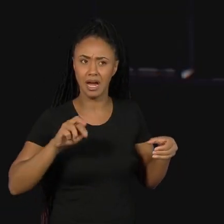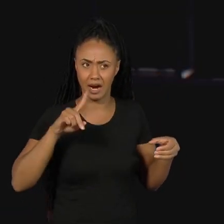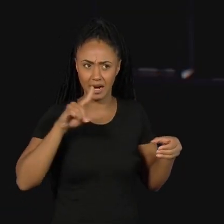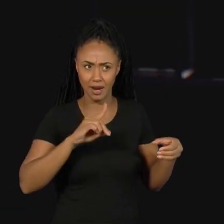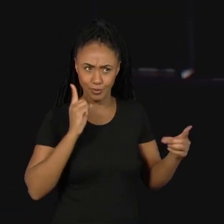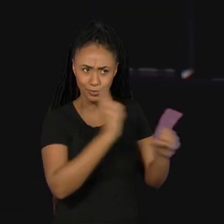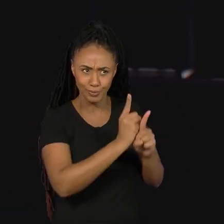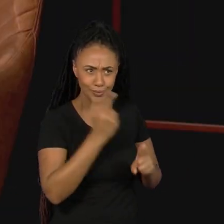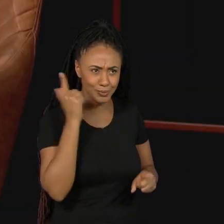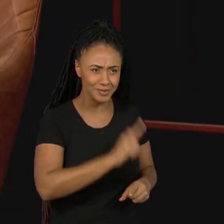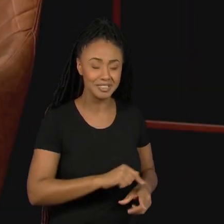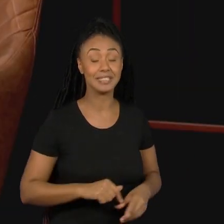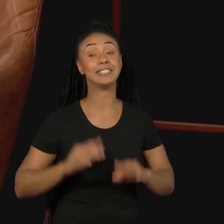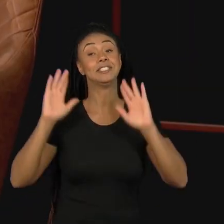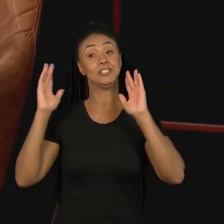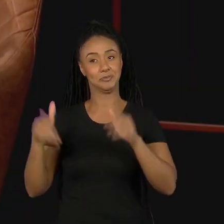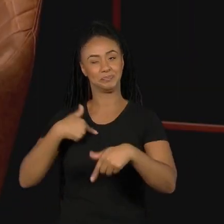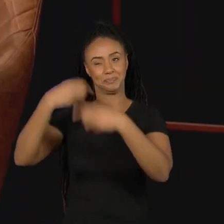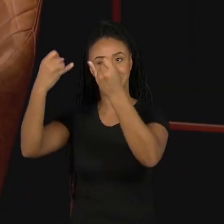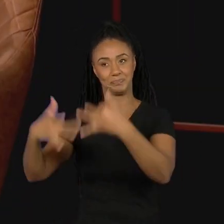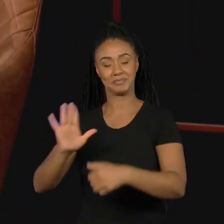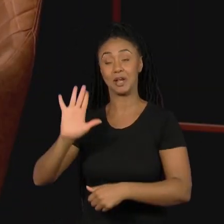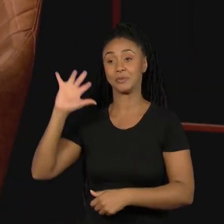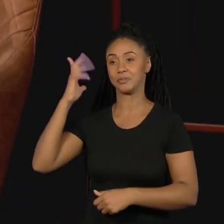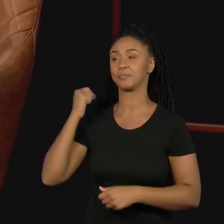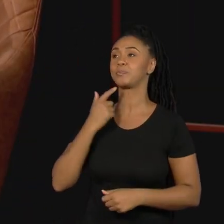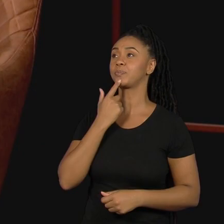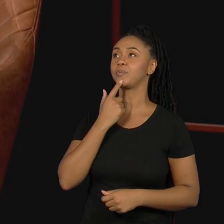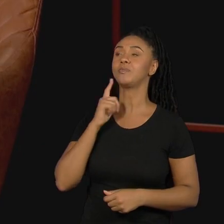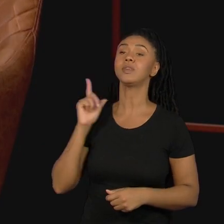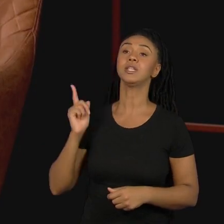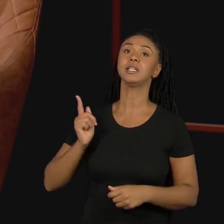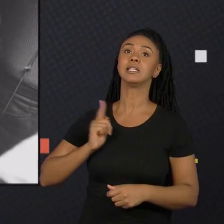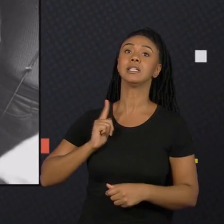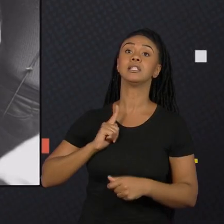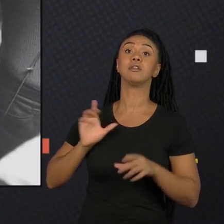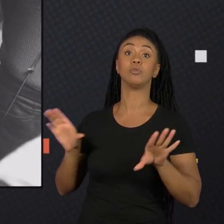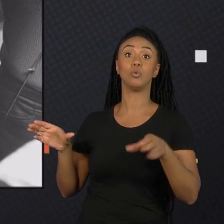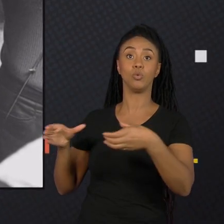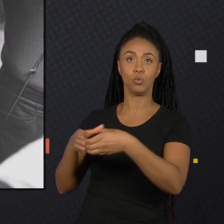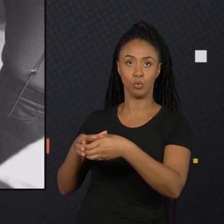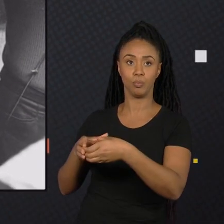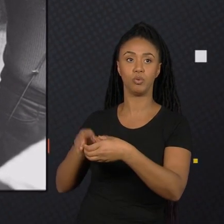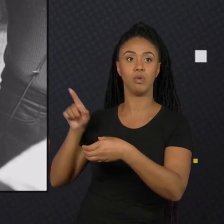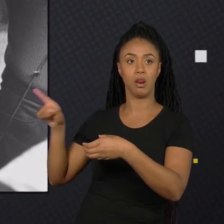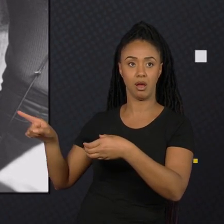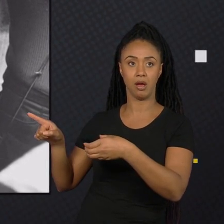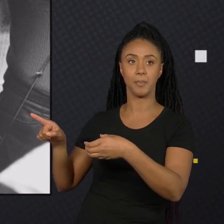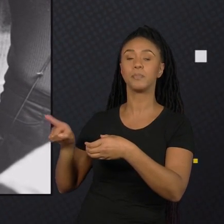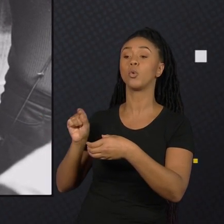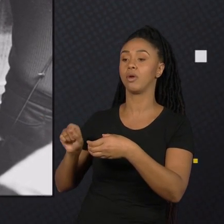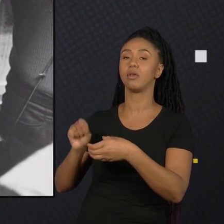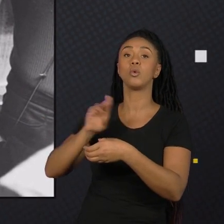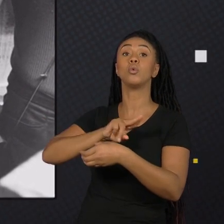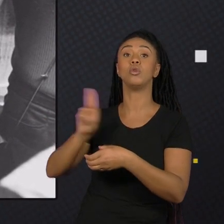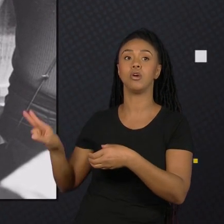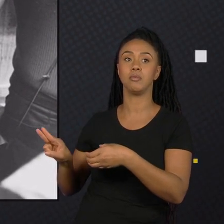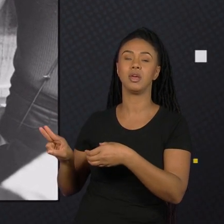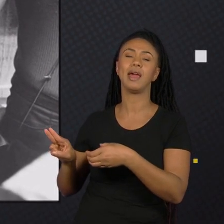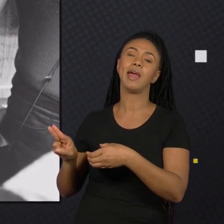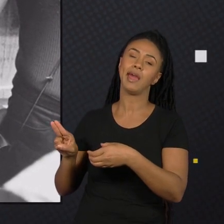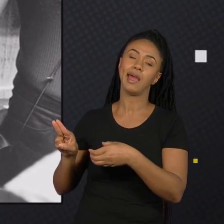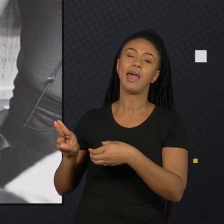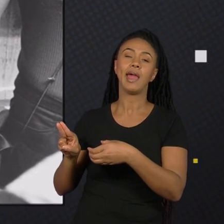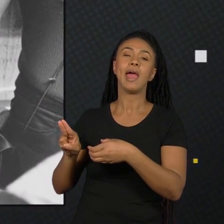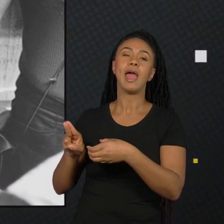achou por lá, né? Não, aí foi o seguinte, eu conheci o pessoal do I Bambini di Dio, Children of God, seita...